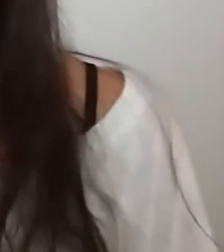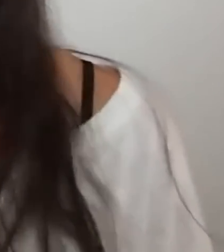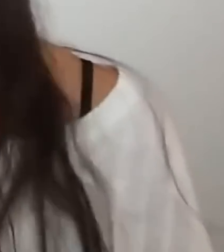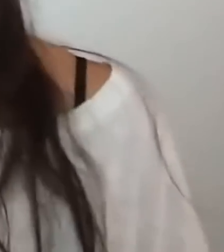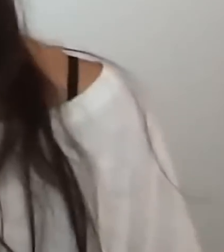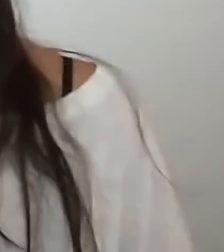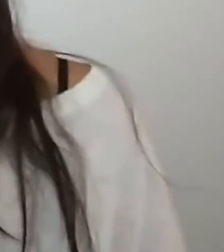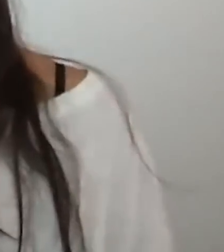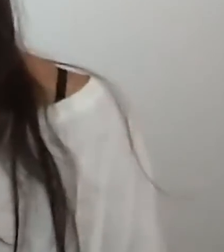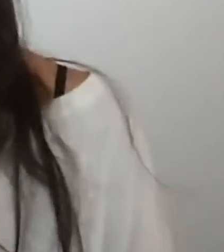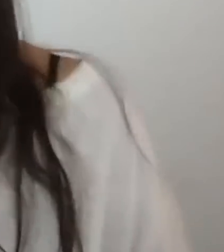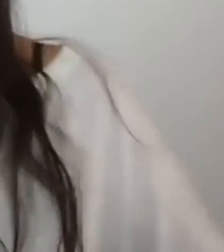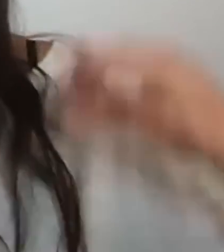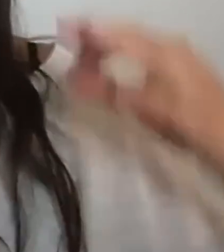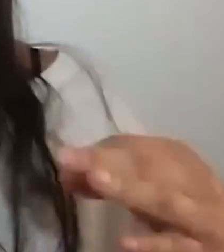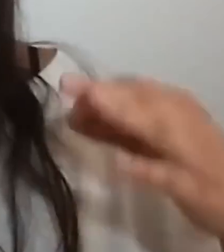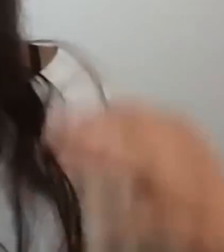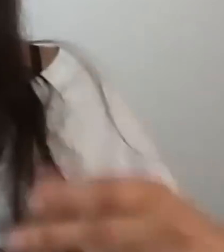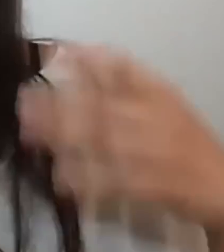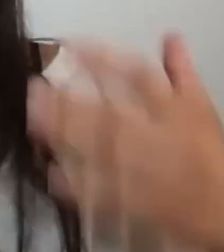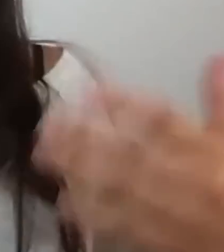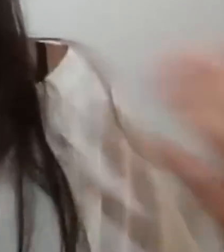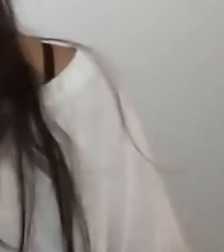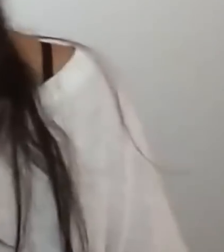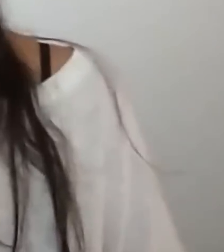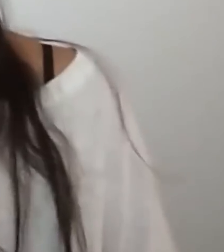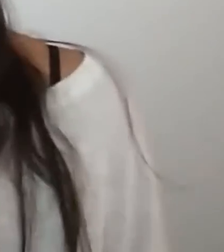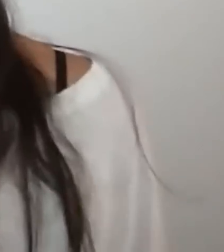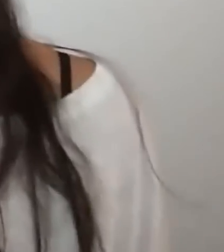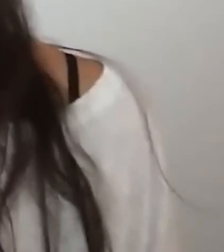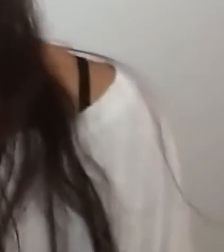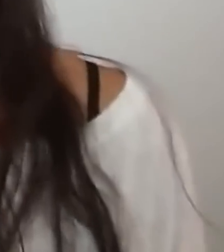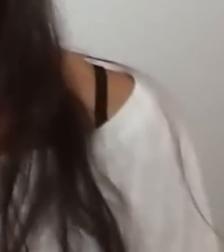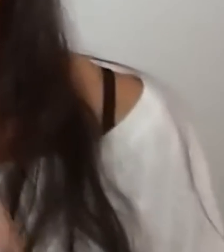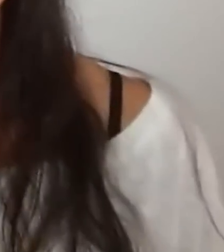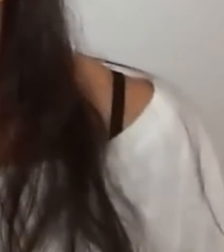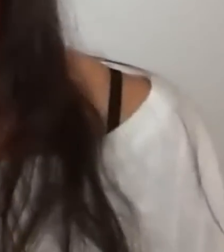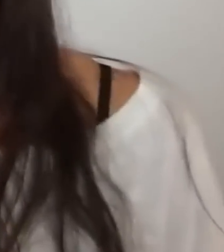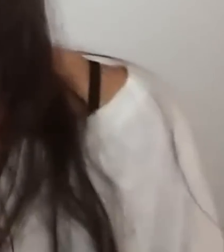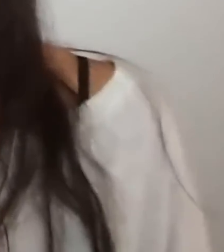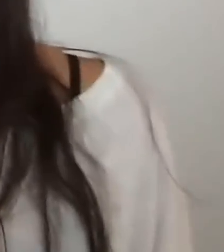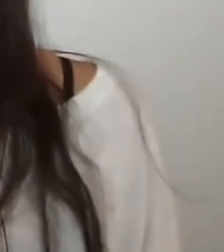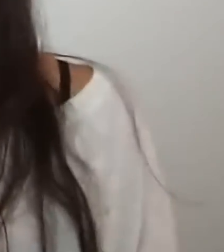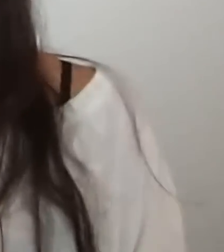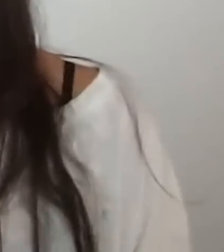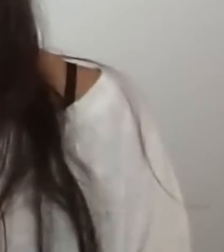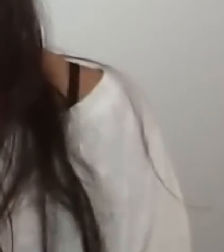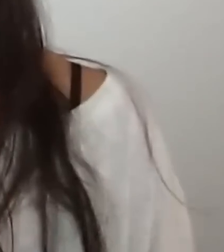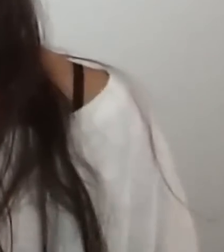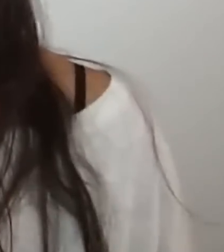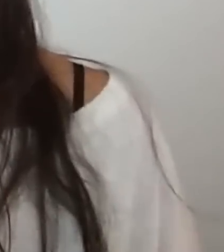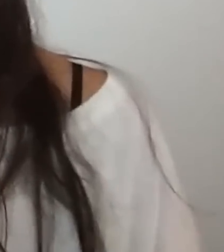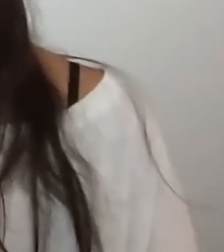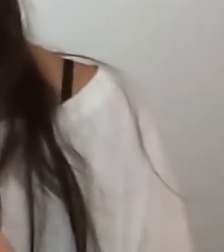longe dos alimentos. E por falar em alimentos, você sabia que desde